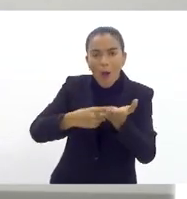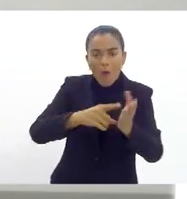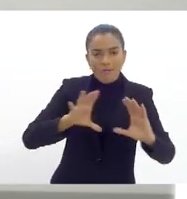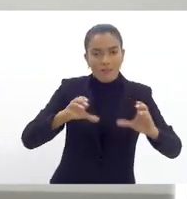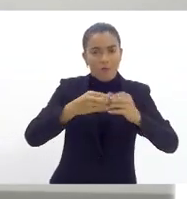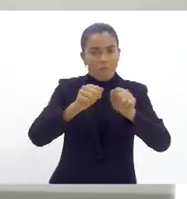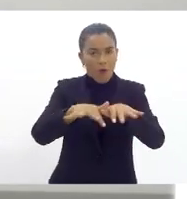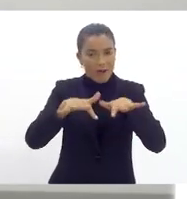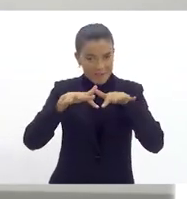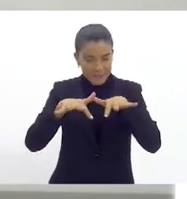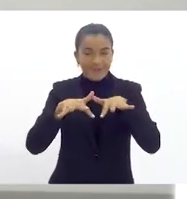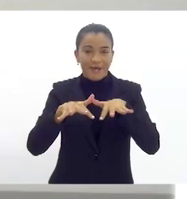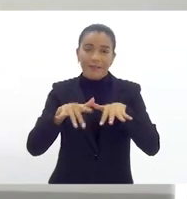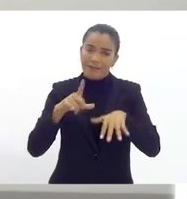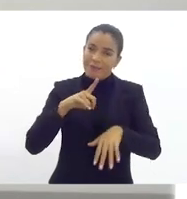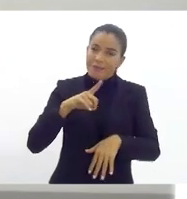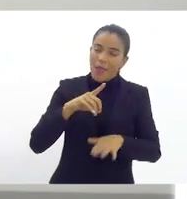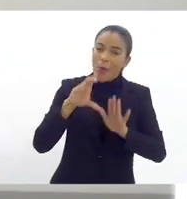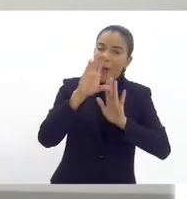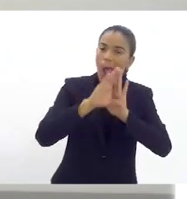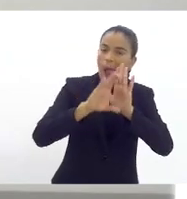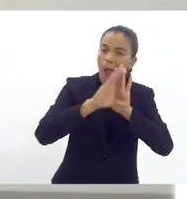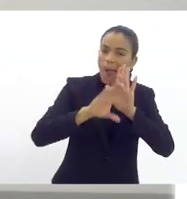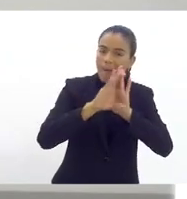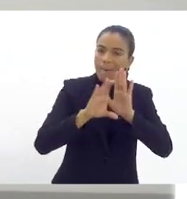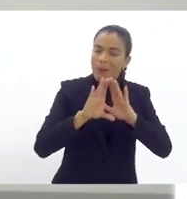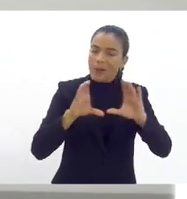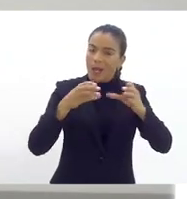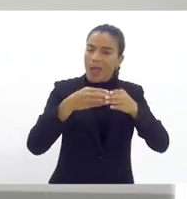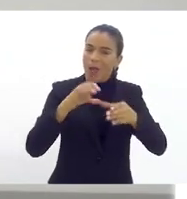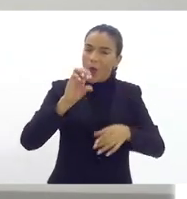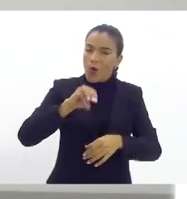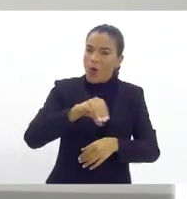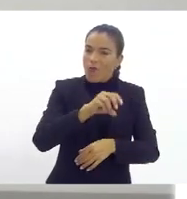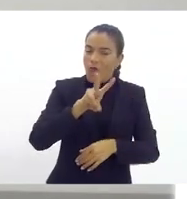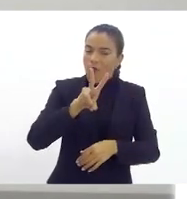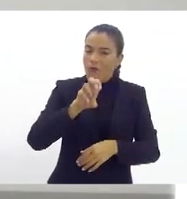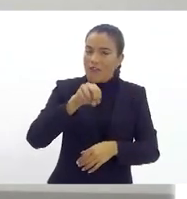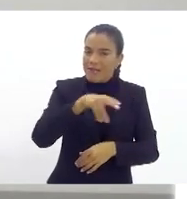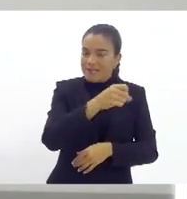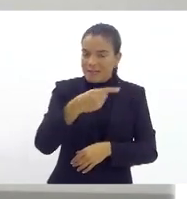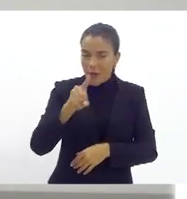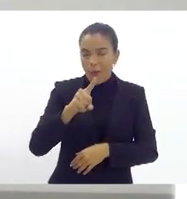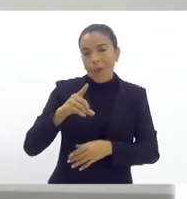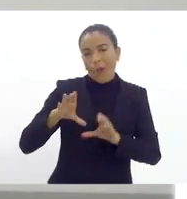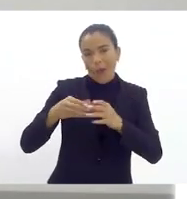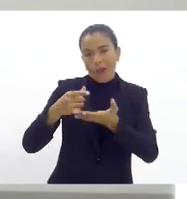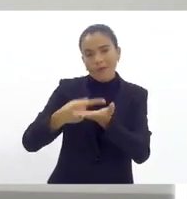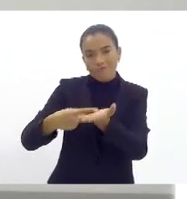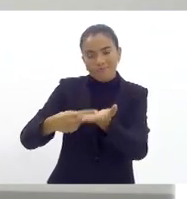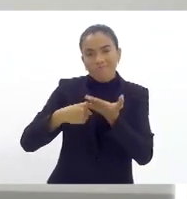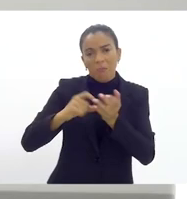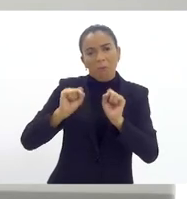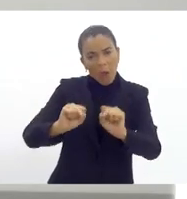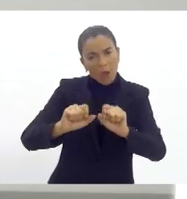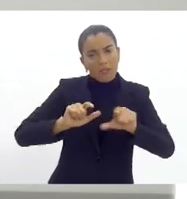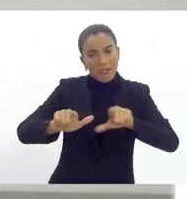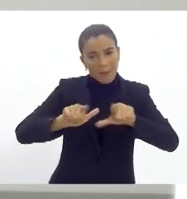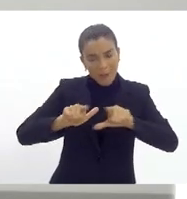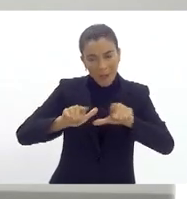é assim que tem um capítulo na nossa conversão coletiva que trata do profissional que pode trabalhar com como